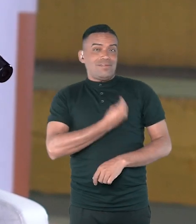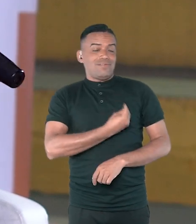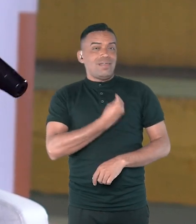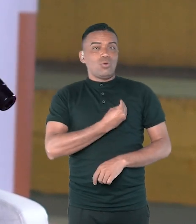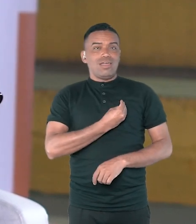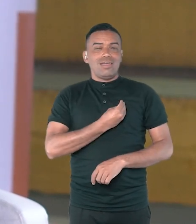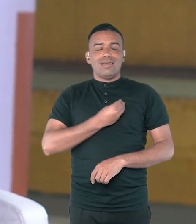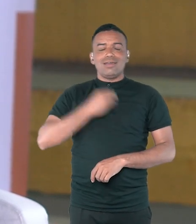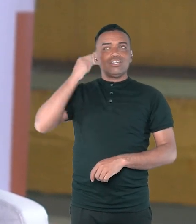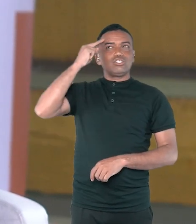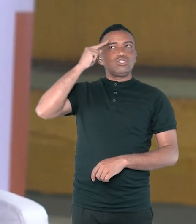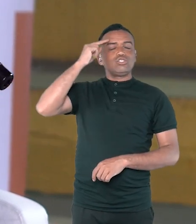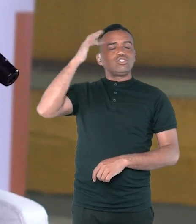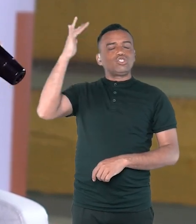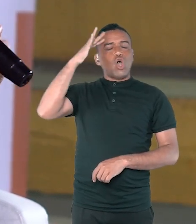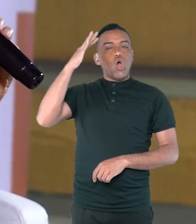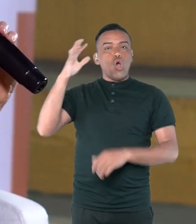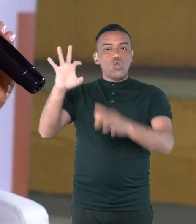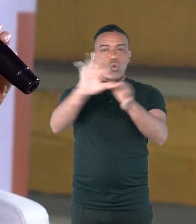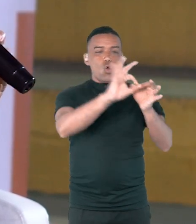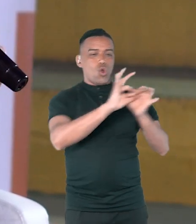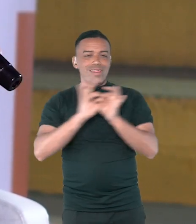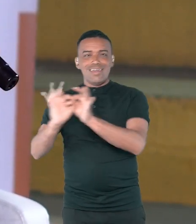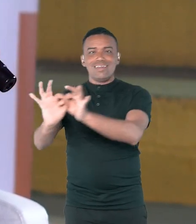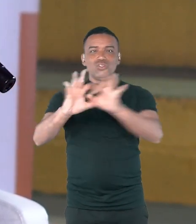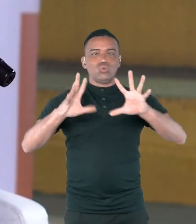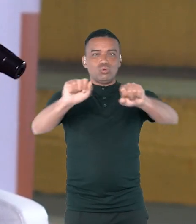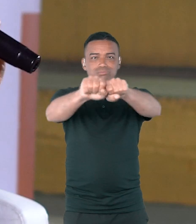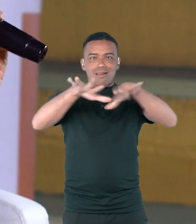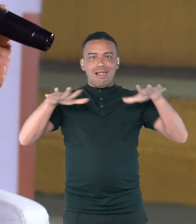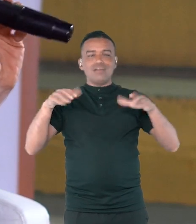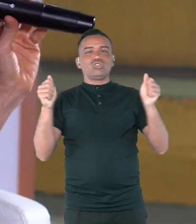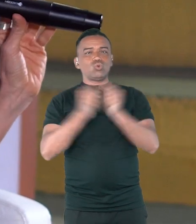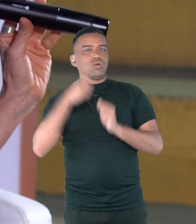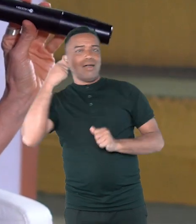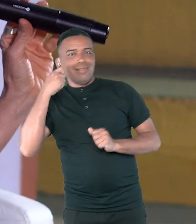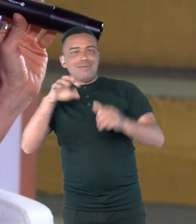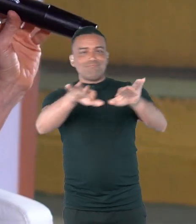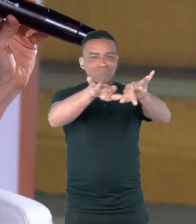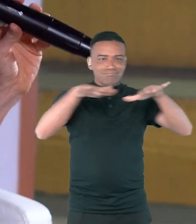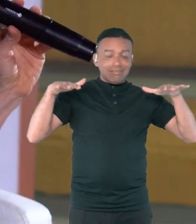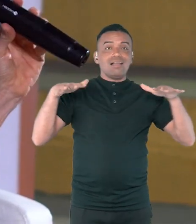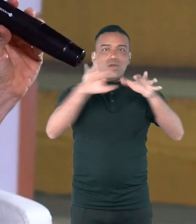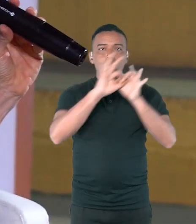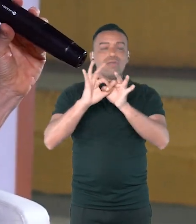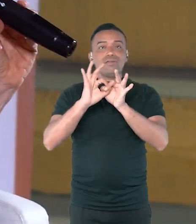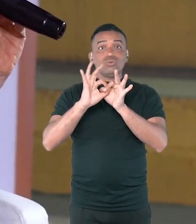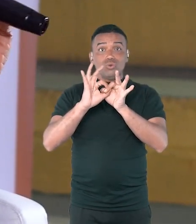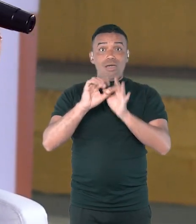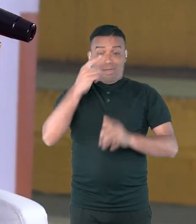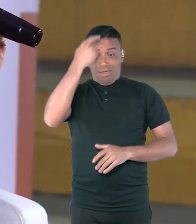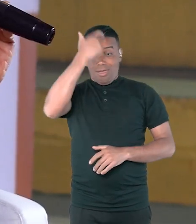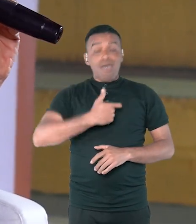esse sonho comum, onde a gente se reconhece não só naquilo que a gente é, mas naquilo que a gente